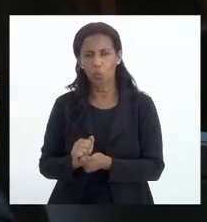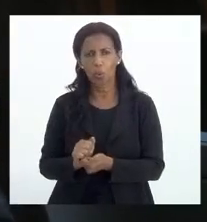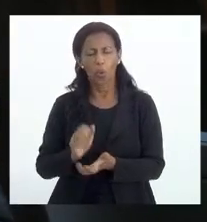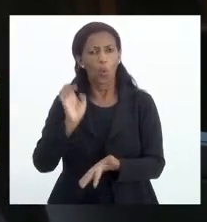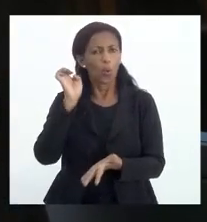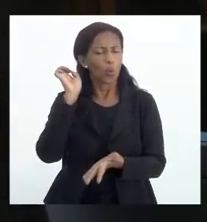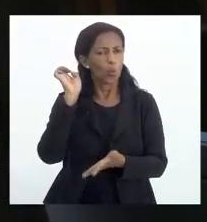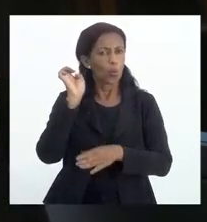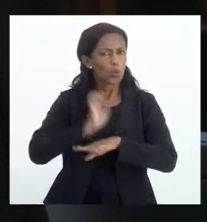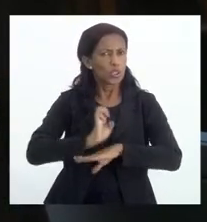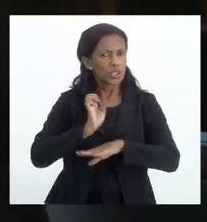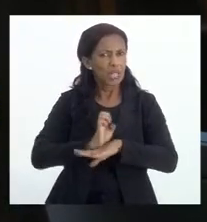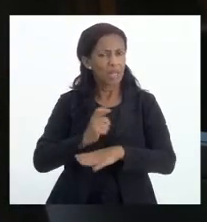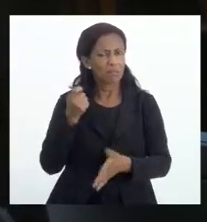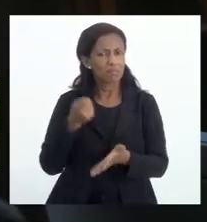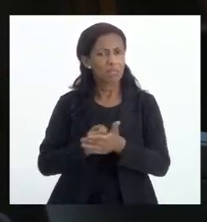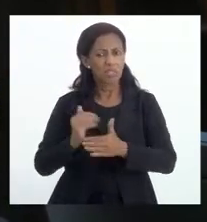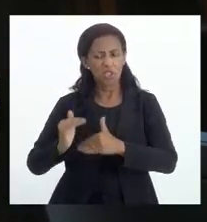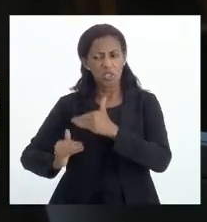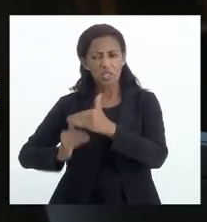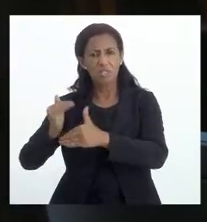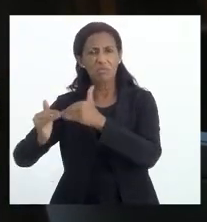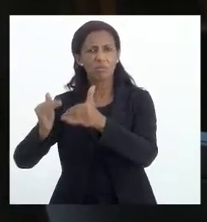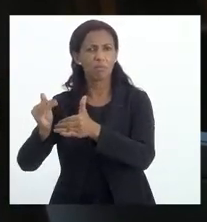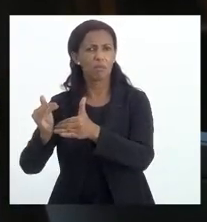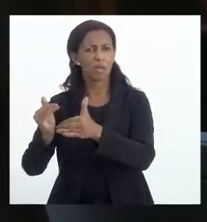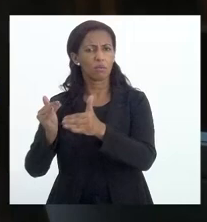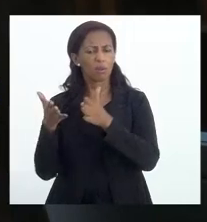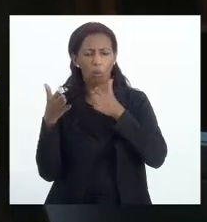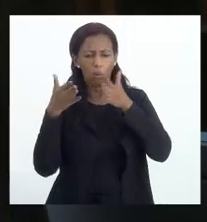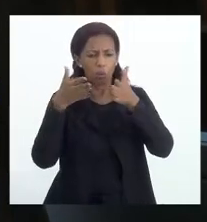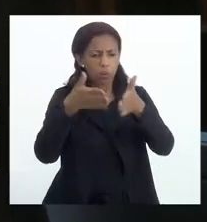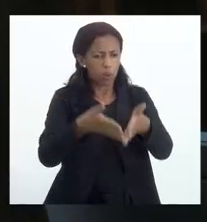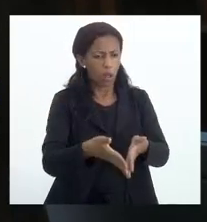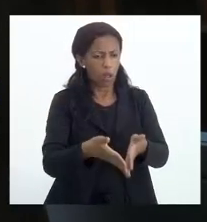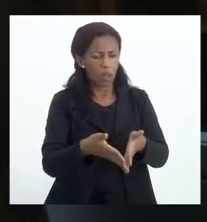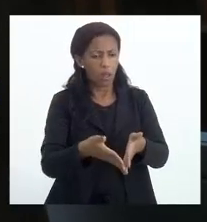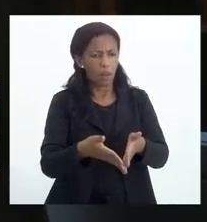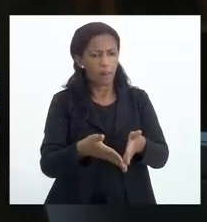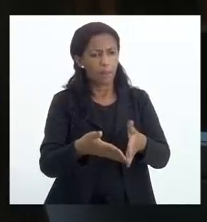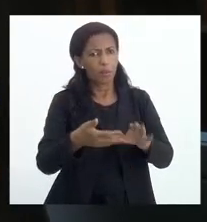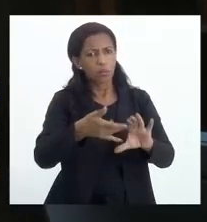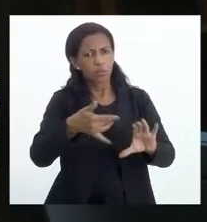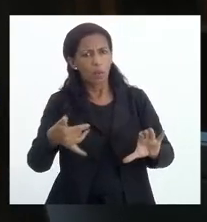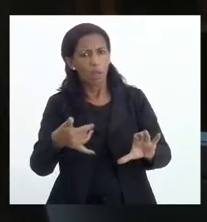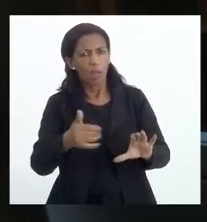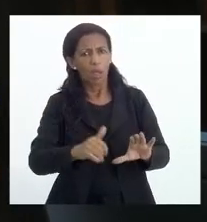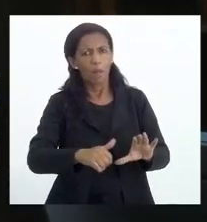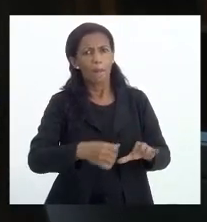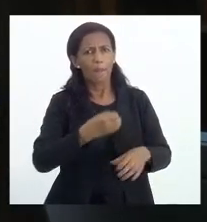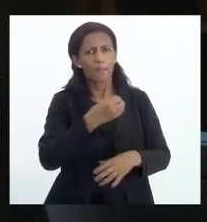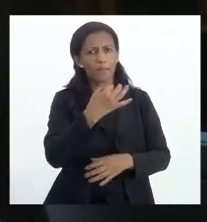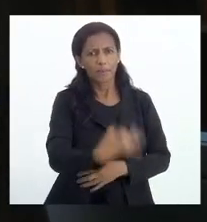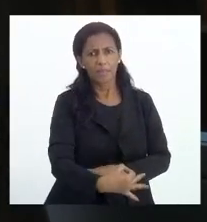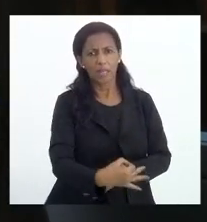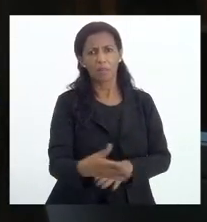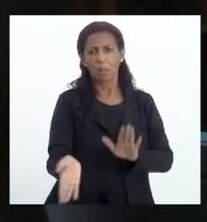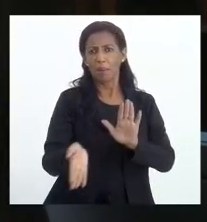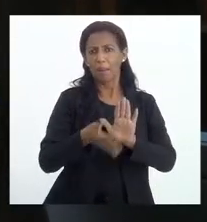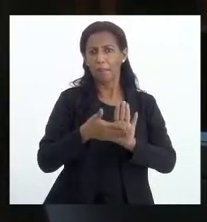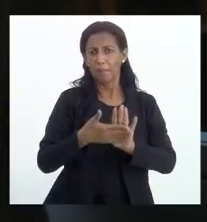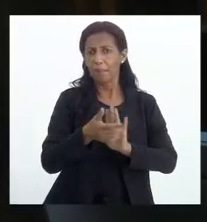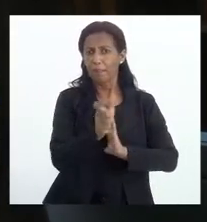de desenvolvimento, não tão somente pelos aspectos legais, mas pela sua